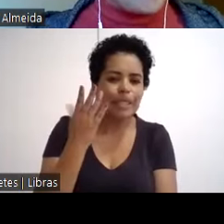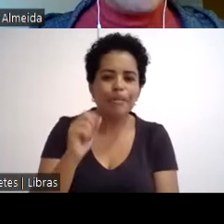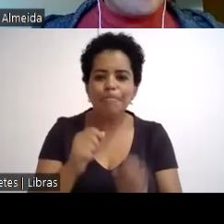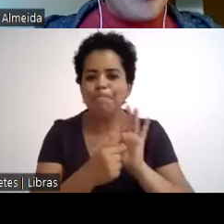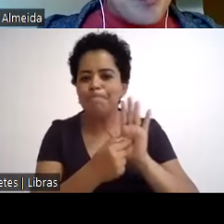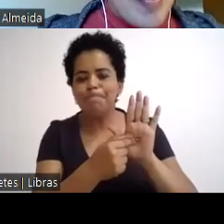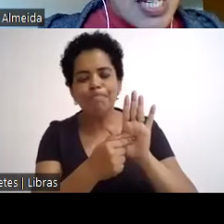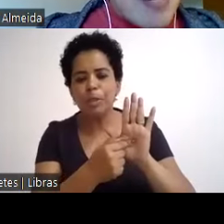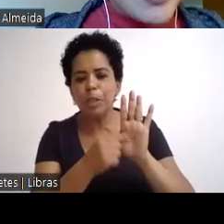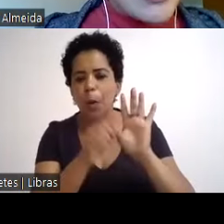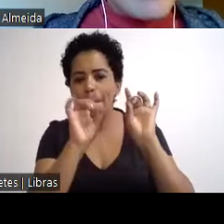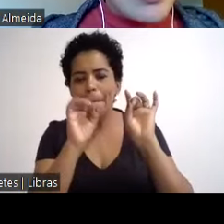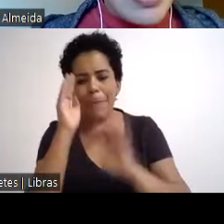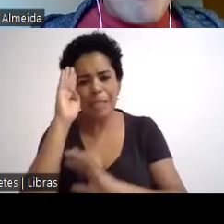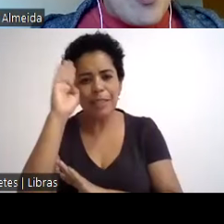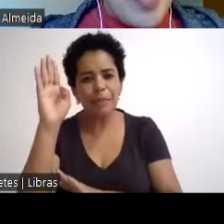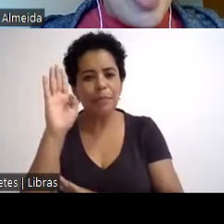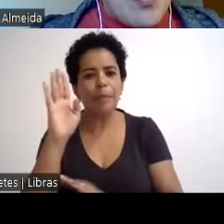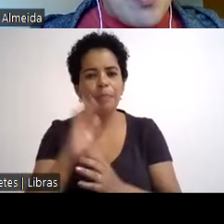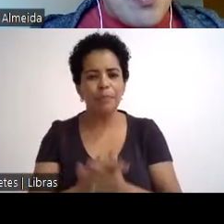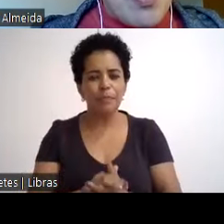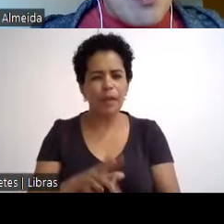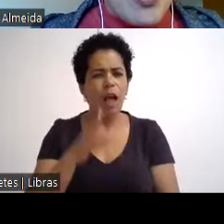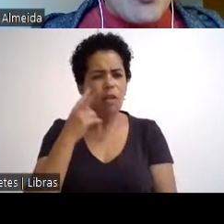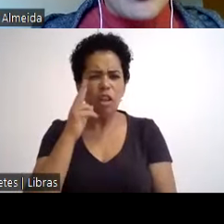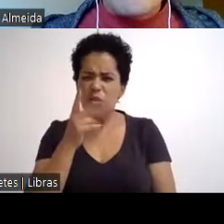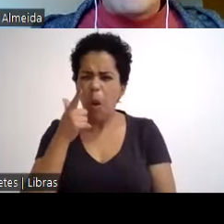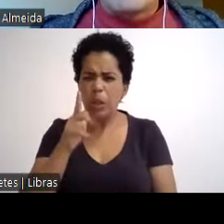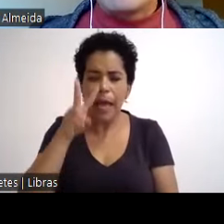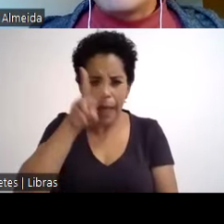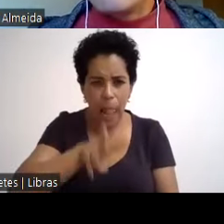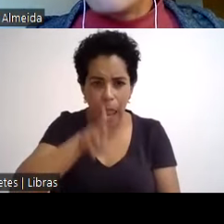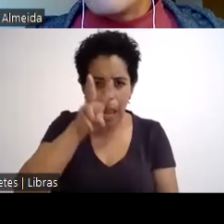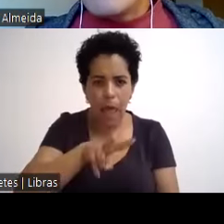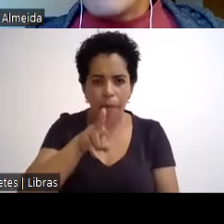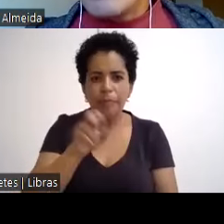do... Vocês conseguem ver o meu cursor?